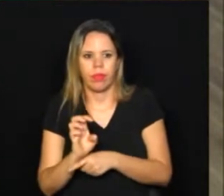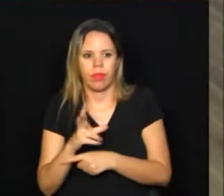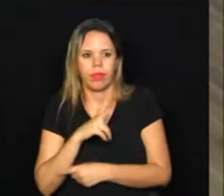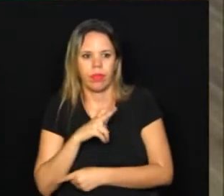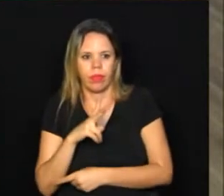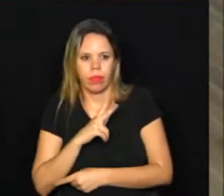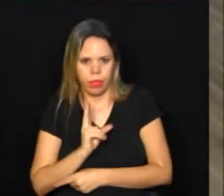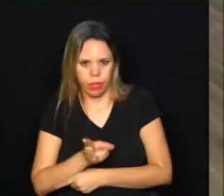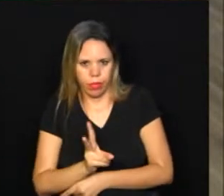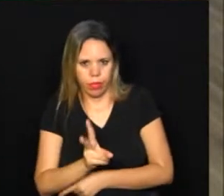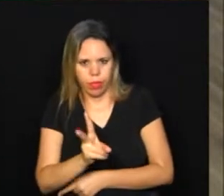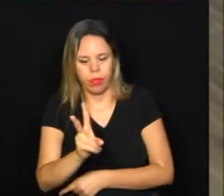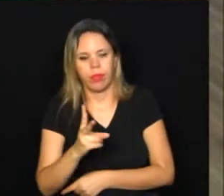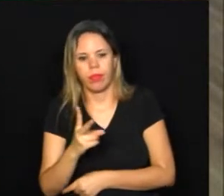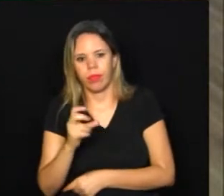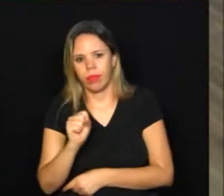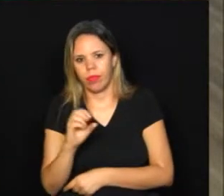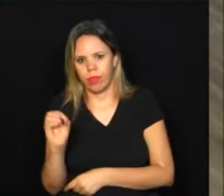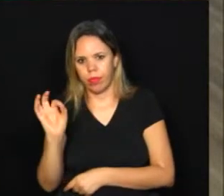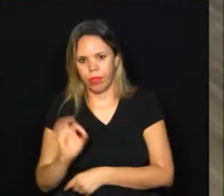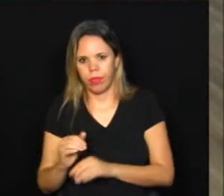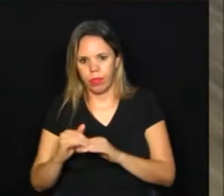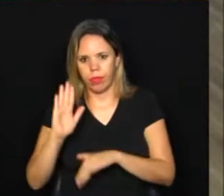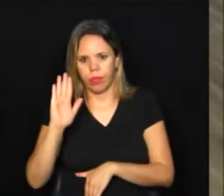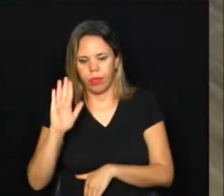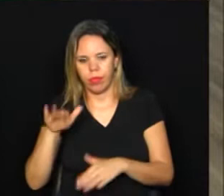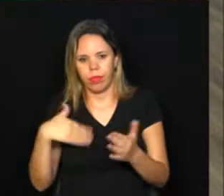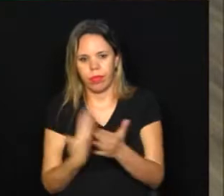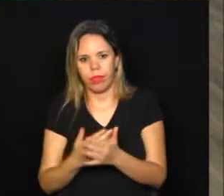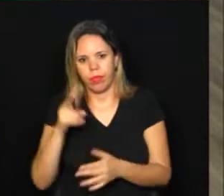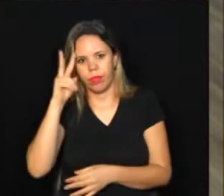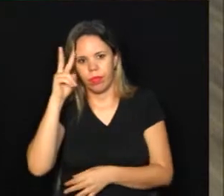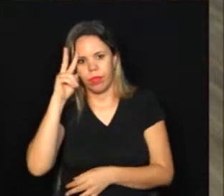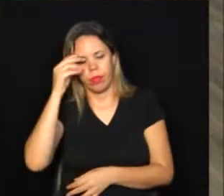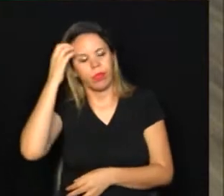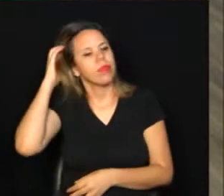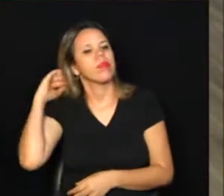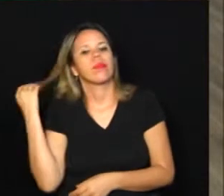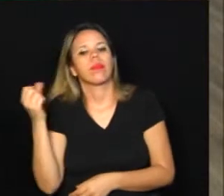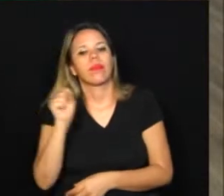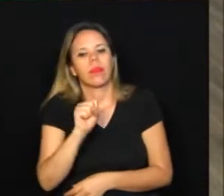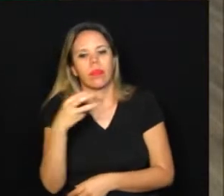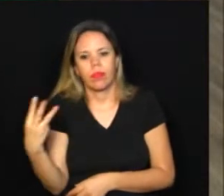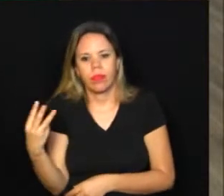particular, permanece acima dos 80%. Sim, até esta segunda-feira eram